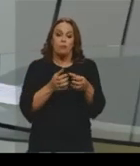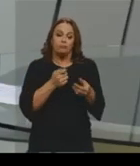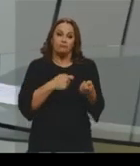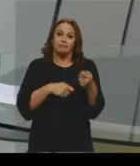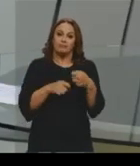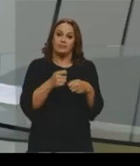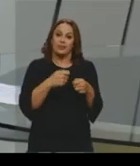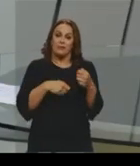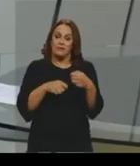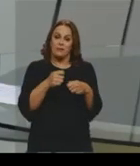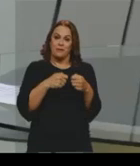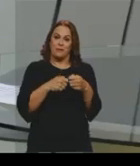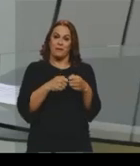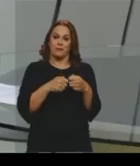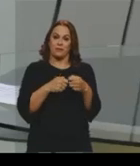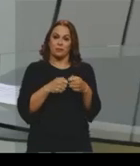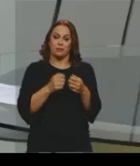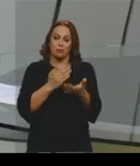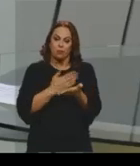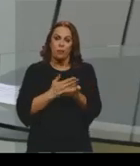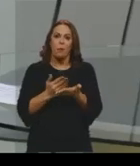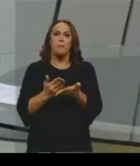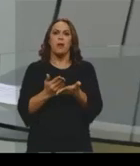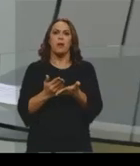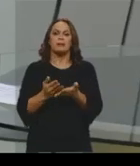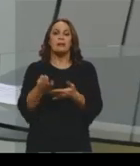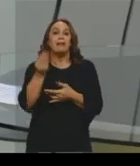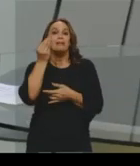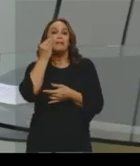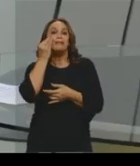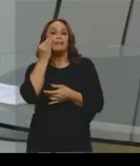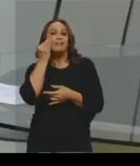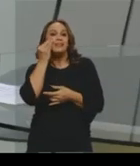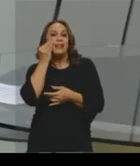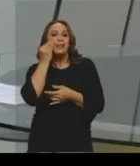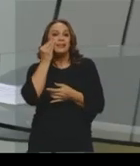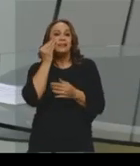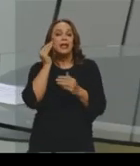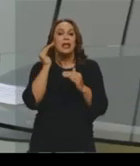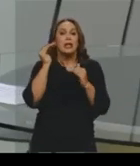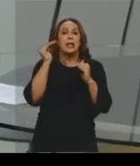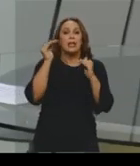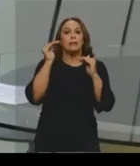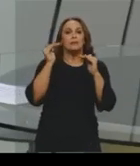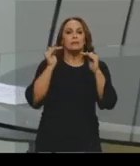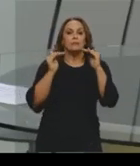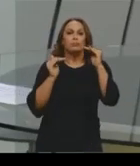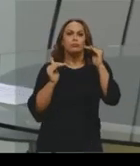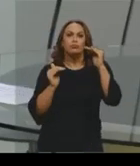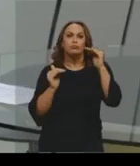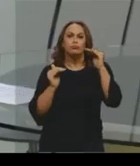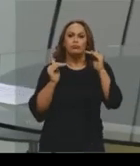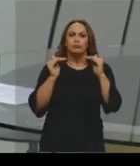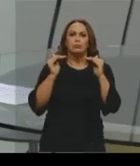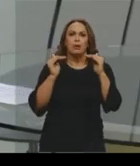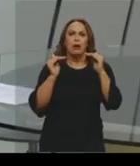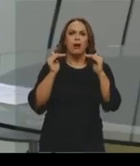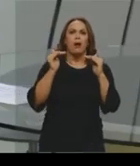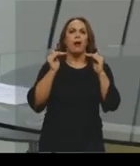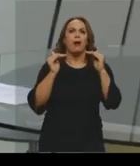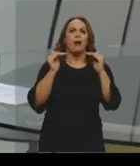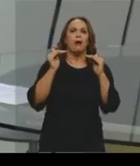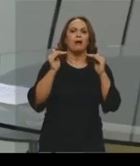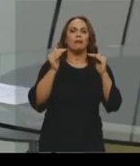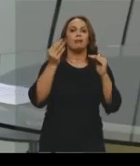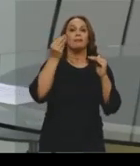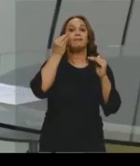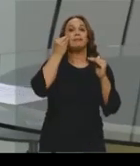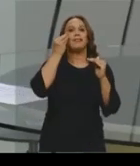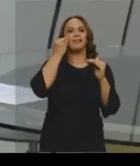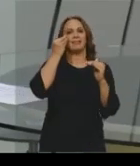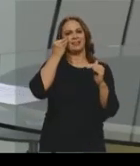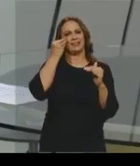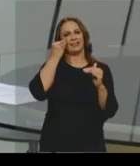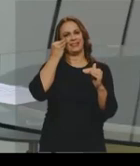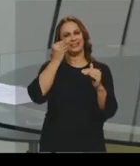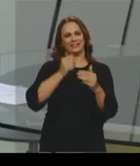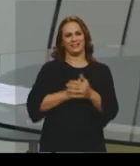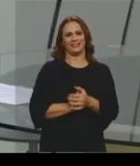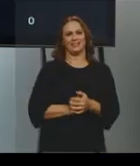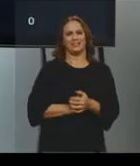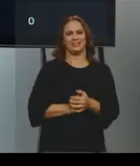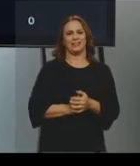buscar reduzir um pouco as discrepâncias, as desigualdades que a divisão internacional do trabalho ainda